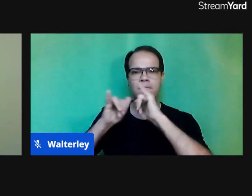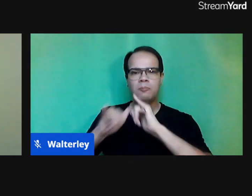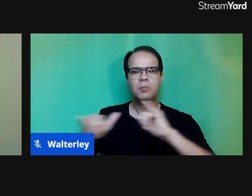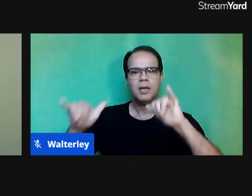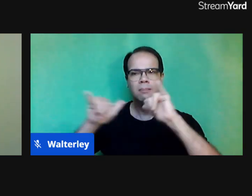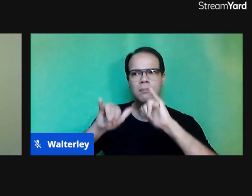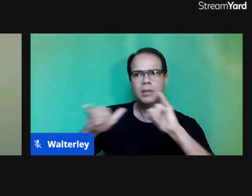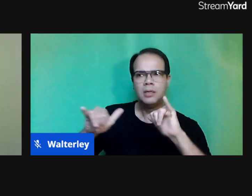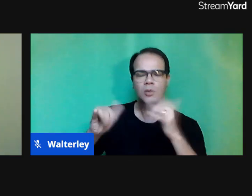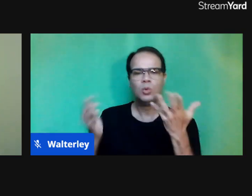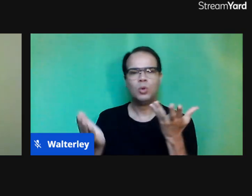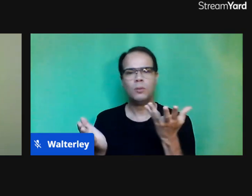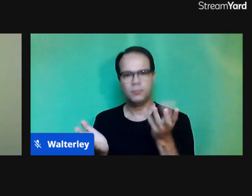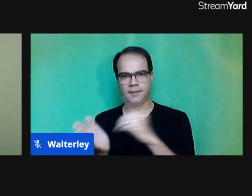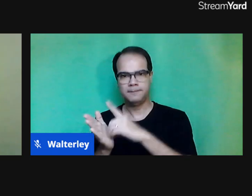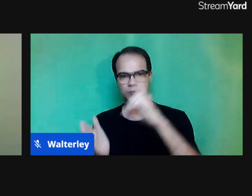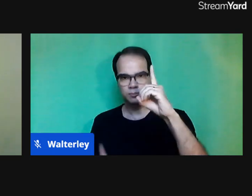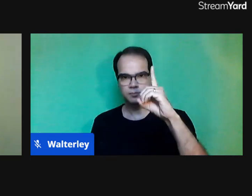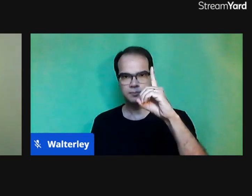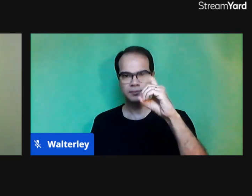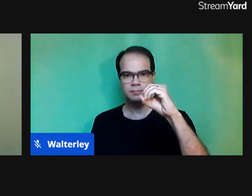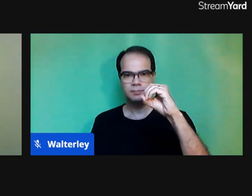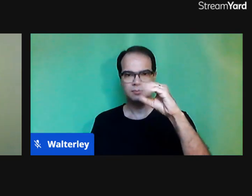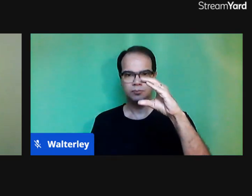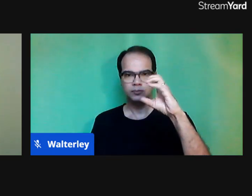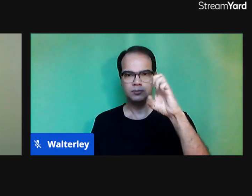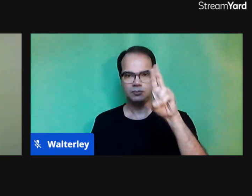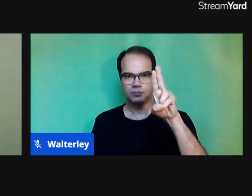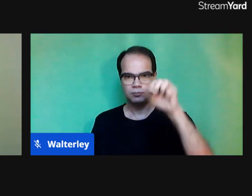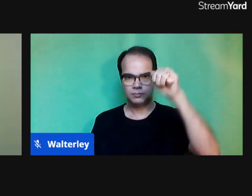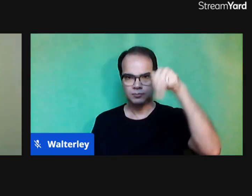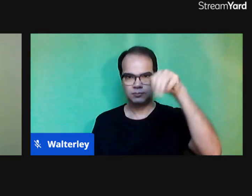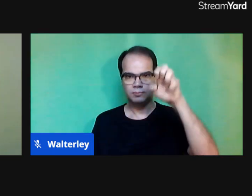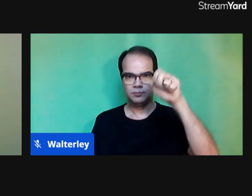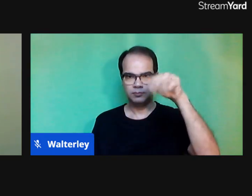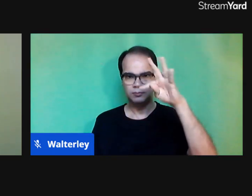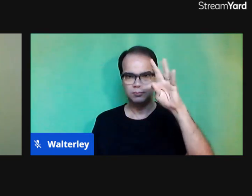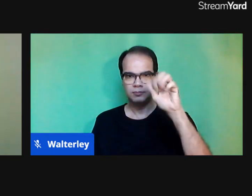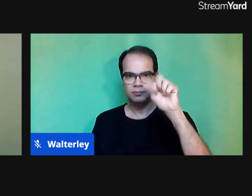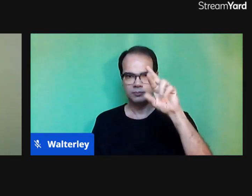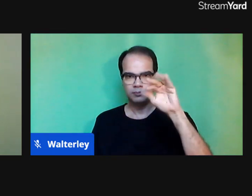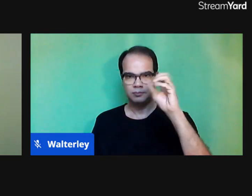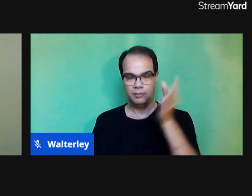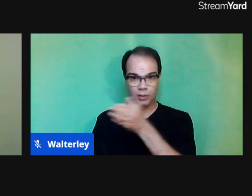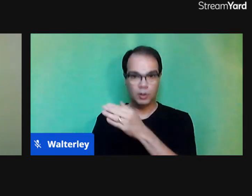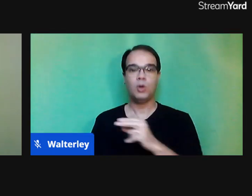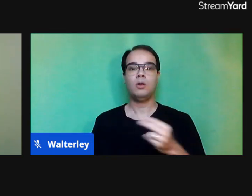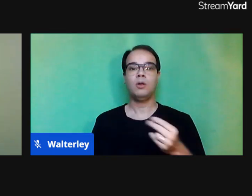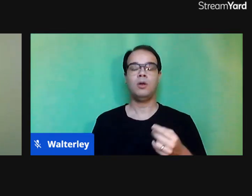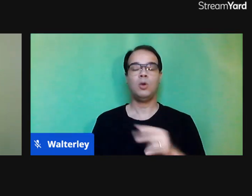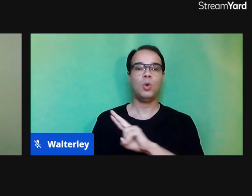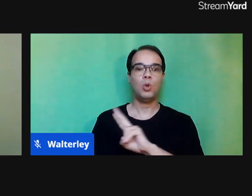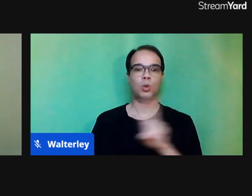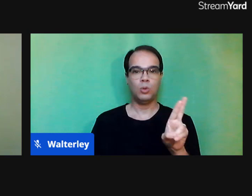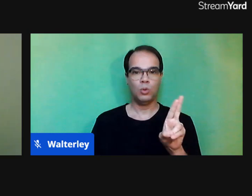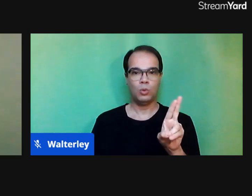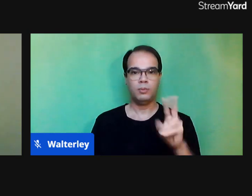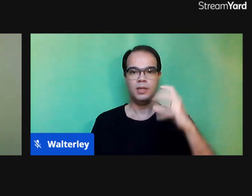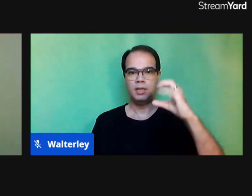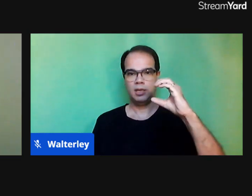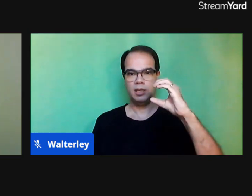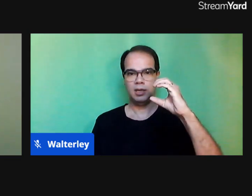me apresentando aqui. Eu sou o professor Carlos Rodrigo Dil. Sou graduado em